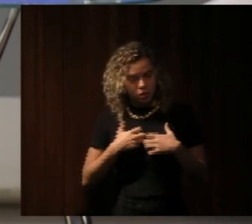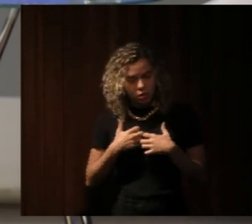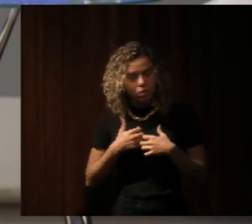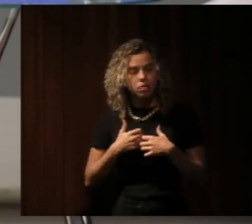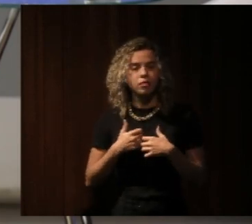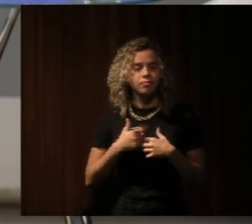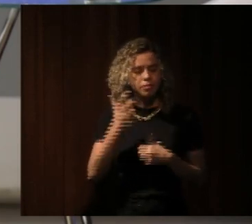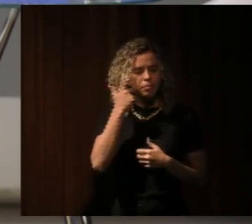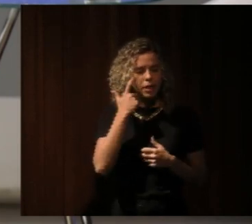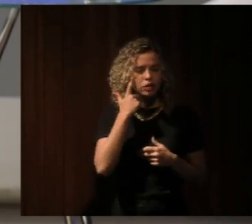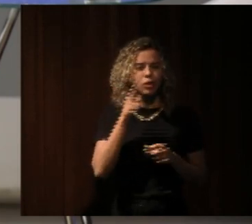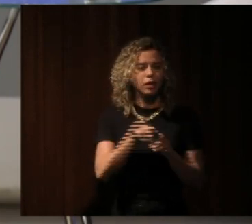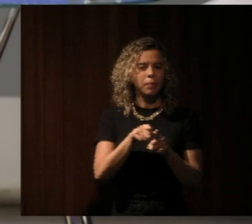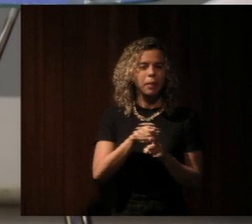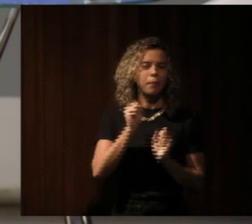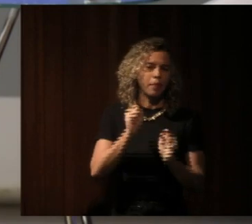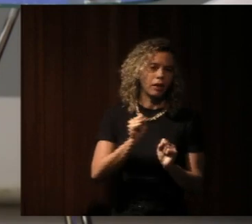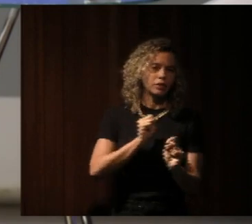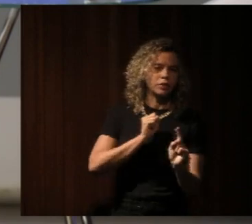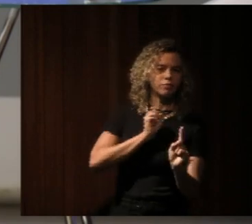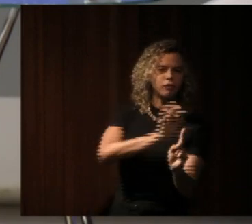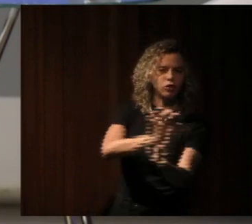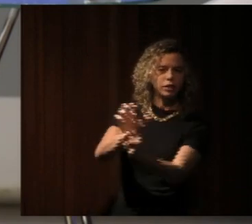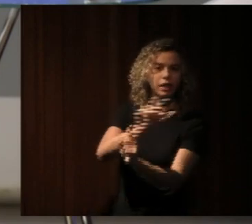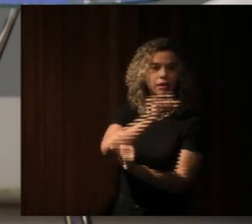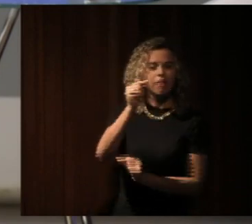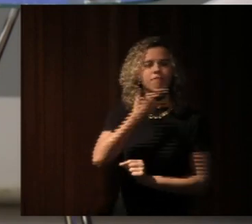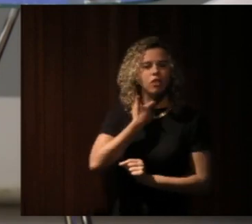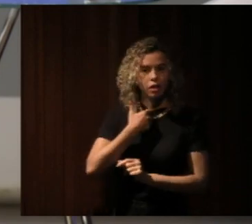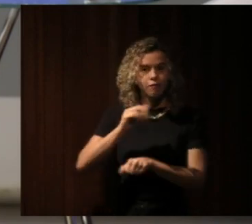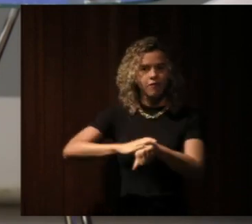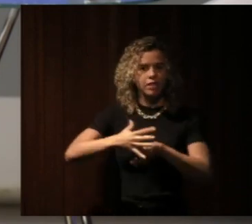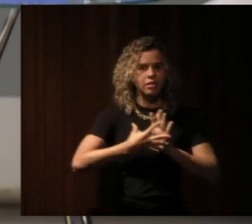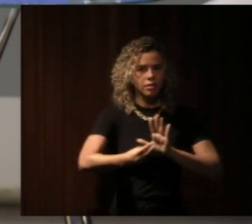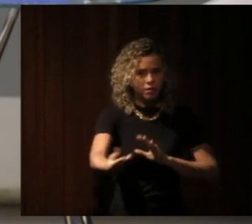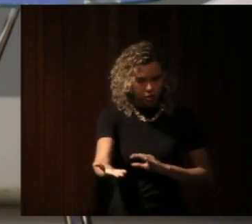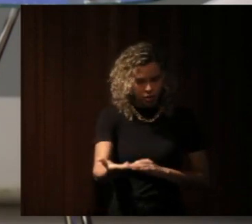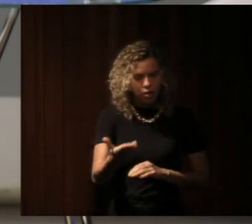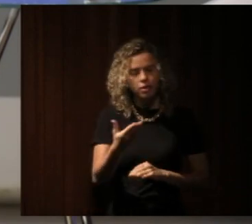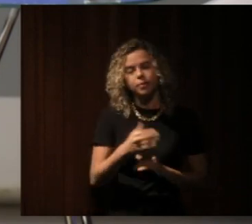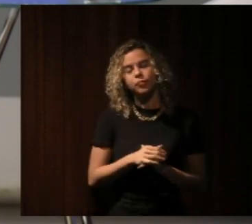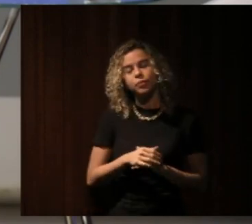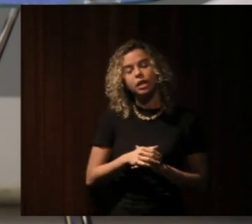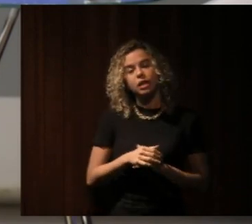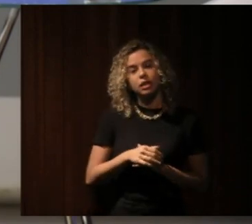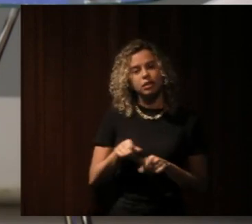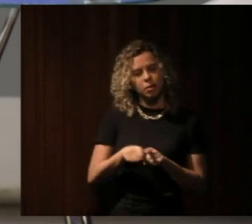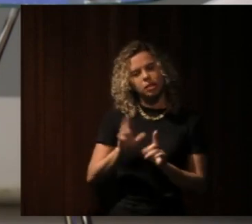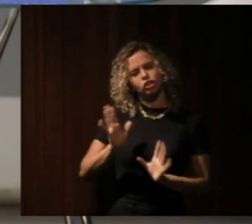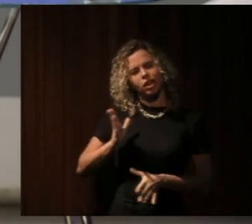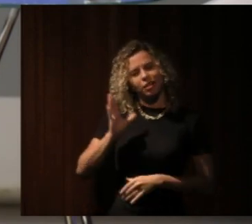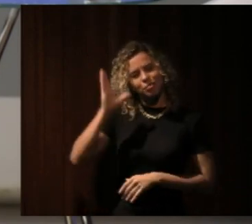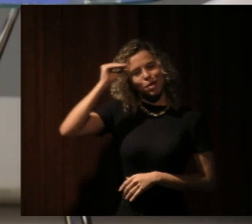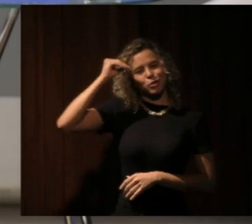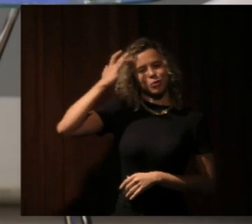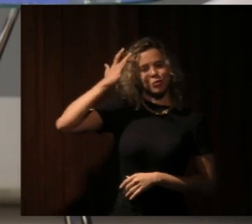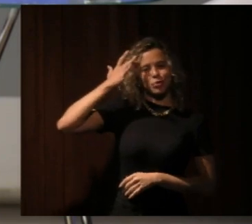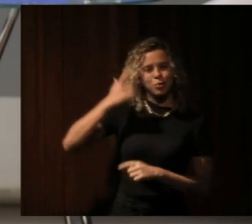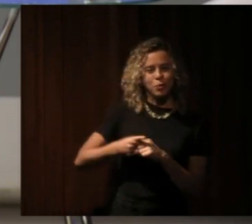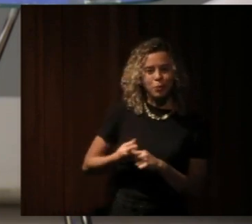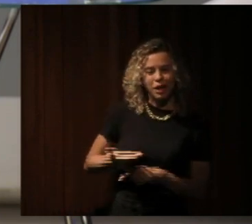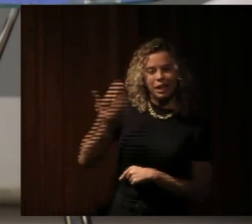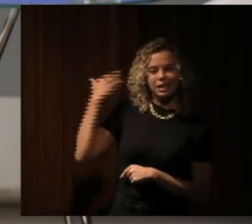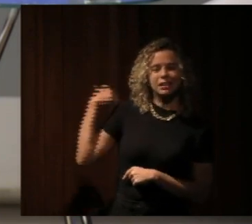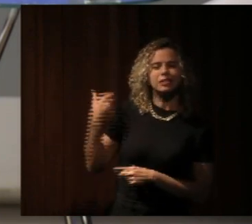pensando nesse efeito contágio aí num cenário em que essa questão do efeito contágio já tava um pouco mais amadurecida né a gente já tinha